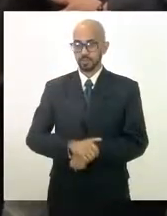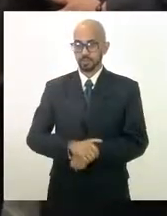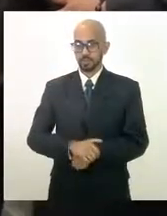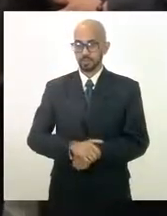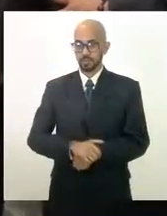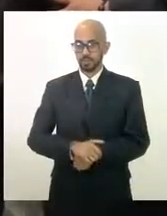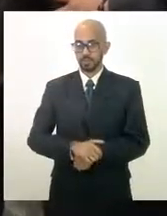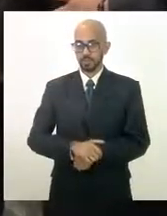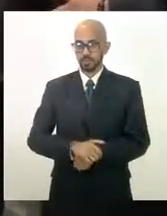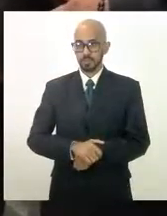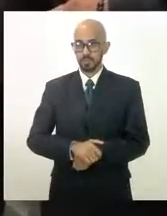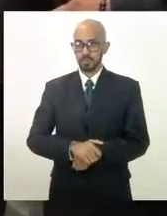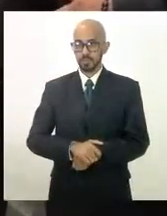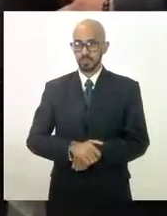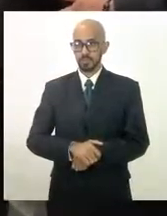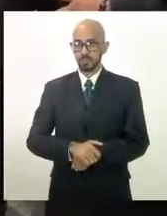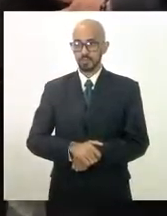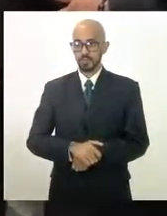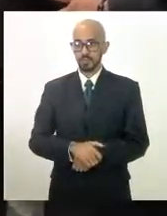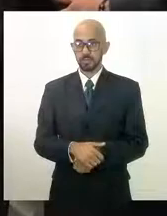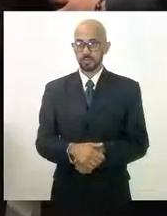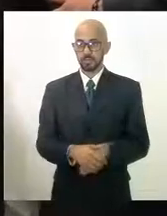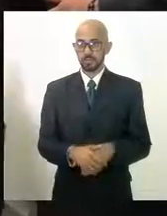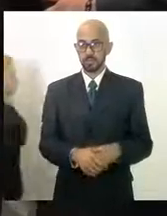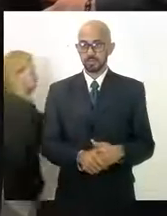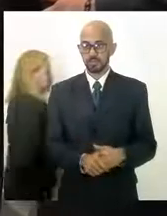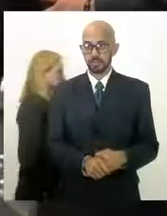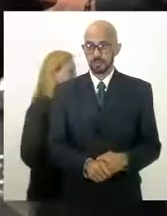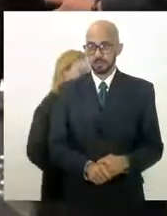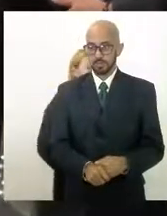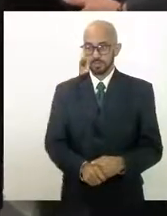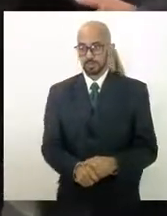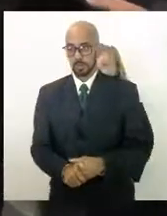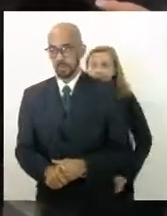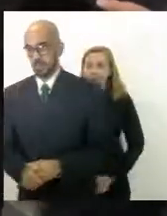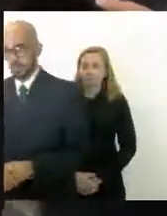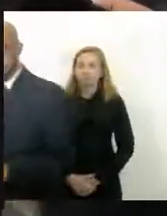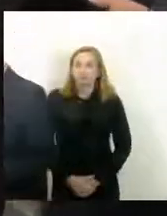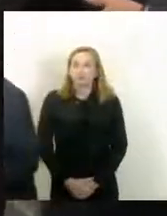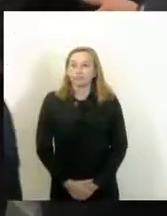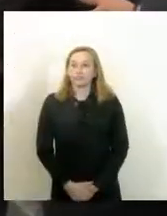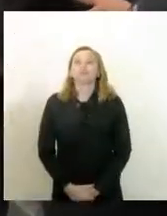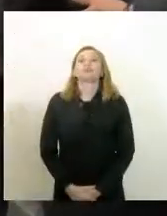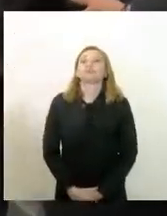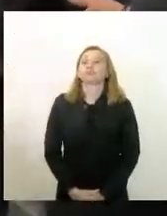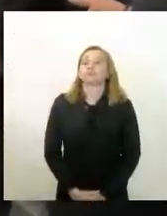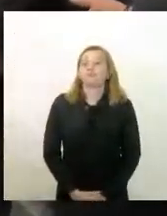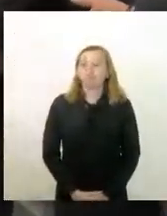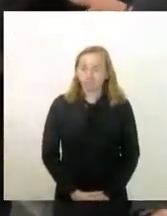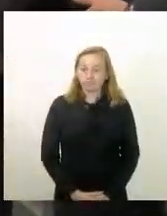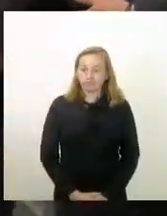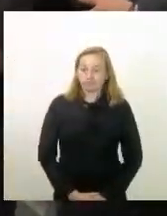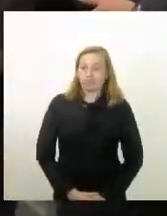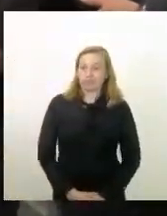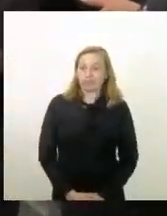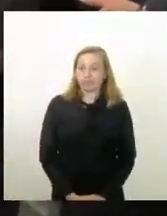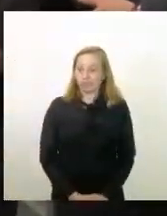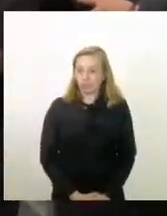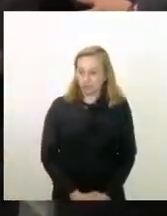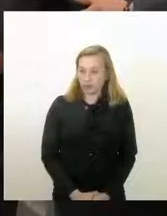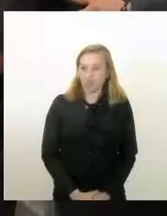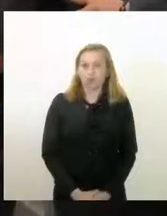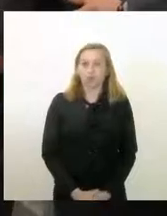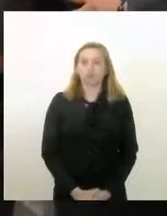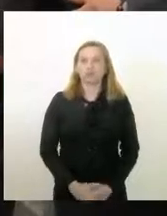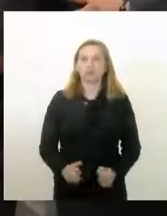Bem. Então vamos aqui, Paulo. Então essa placa, ela vai estar junto